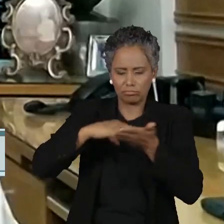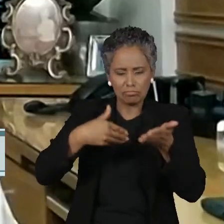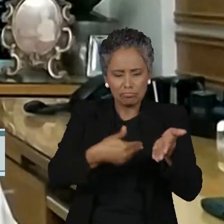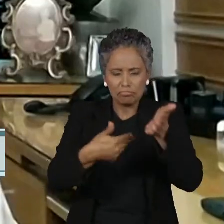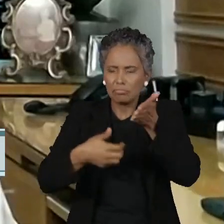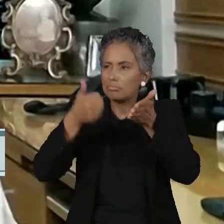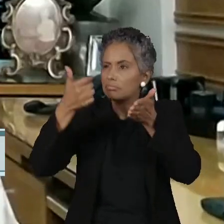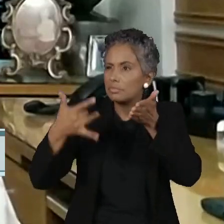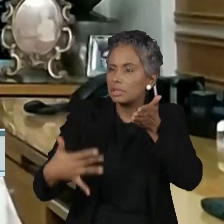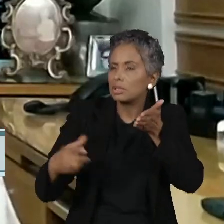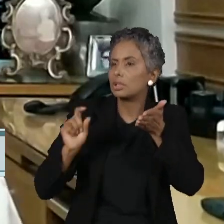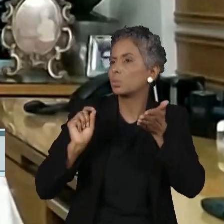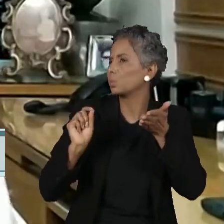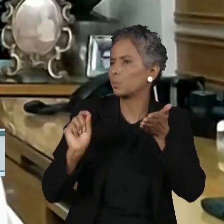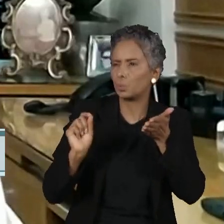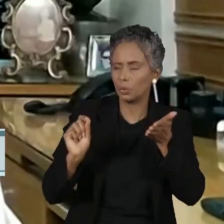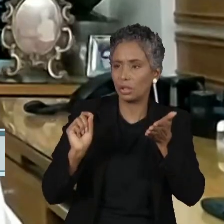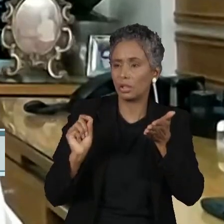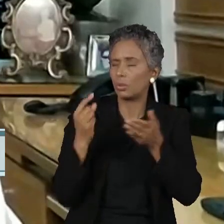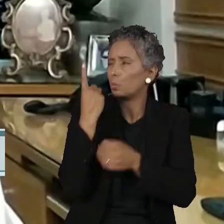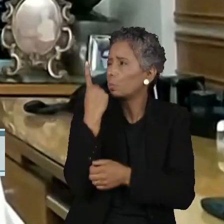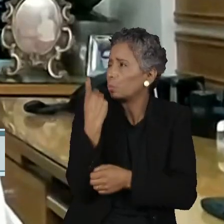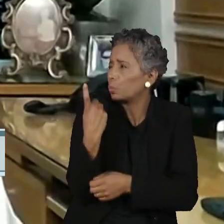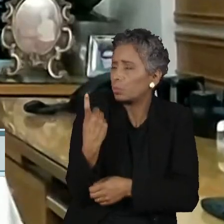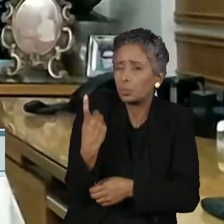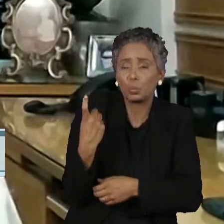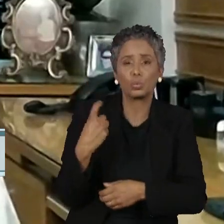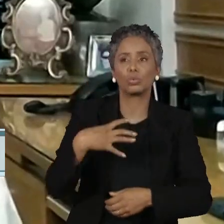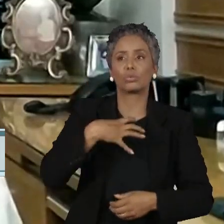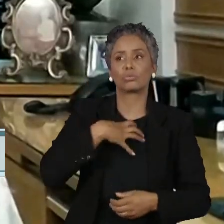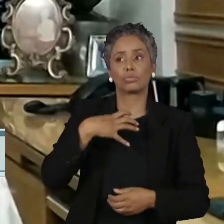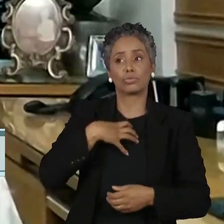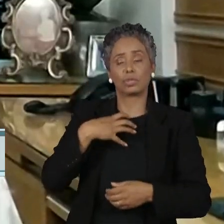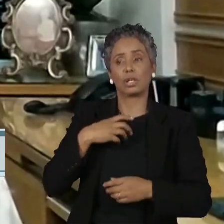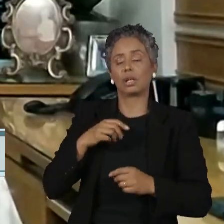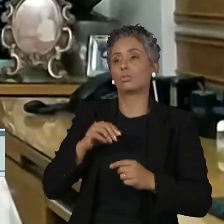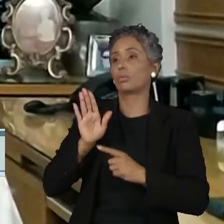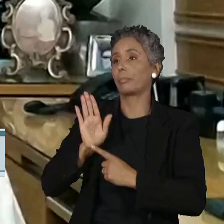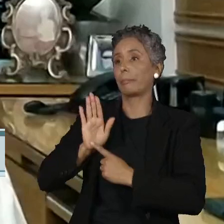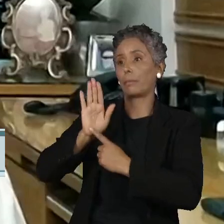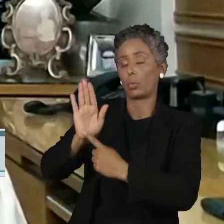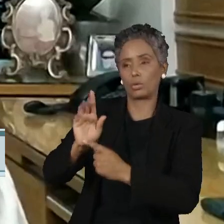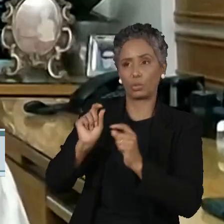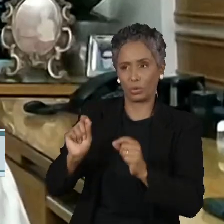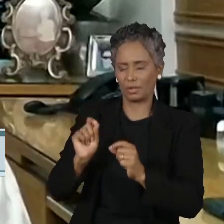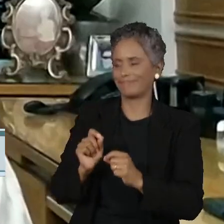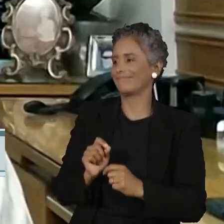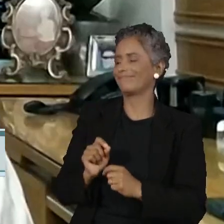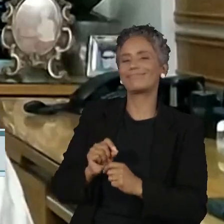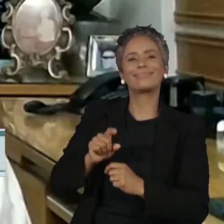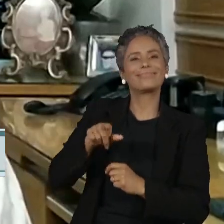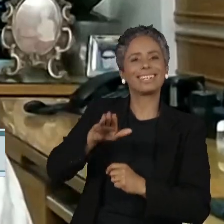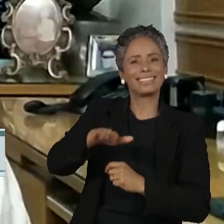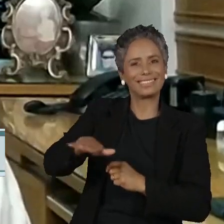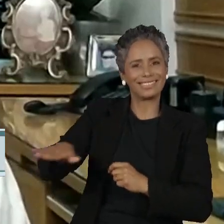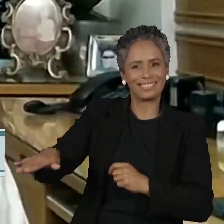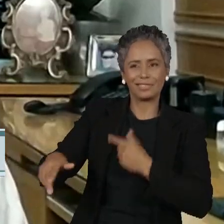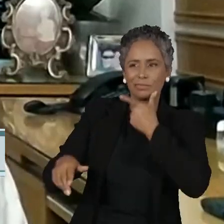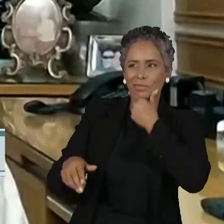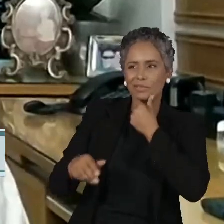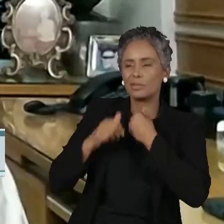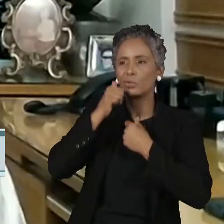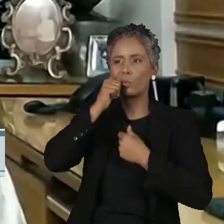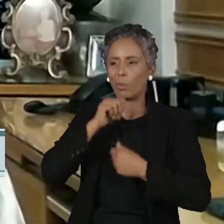a única forma, né, o que eles indicam é conversar abertamente sobre o papel social da mulher